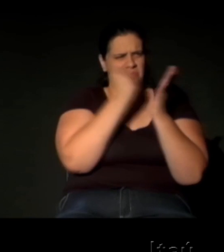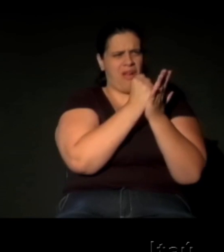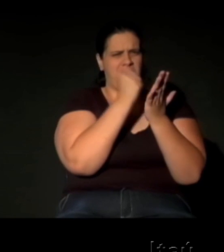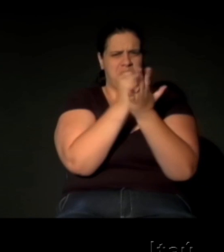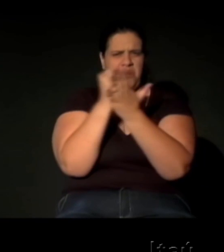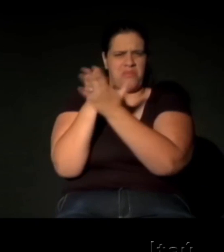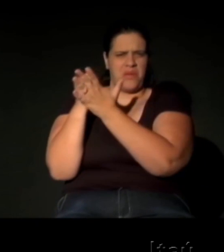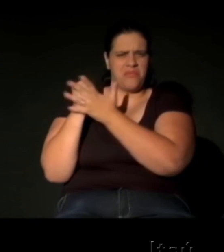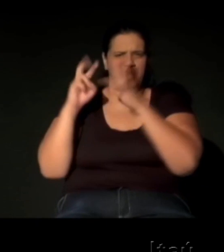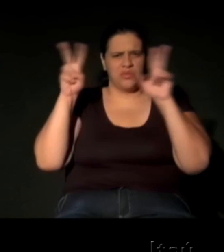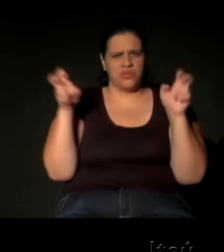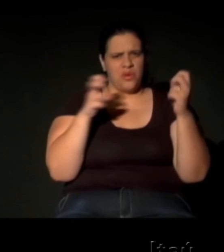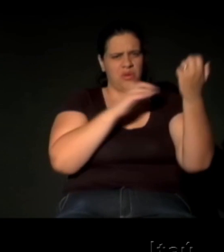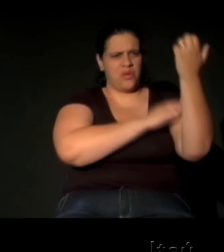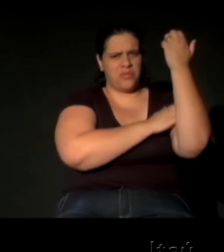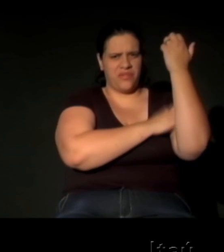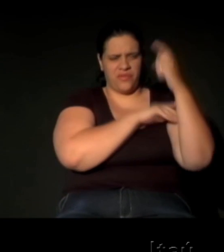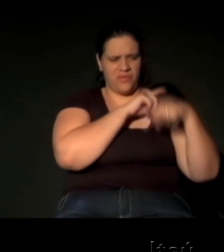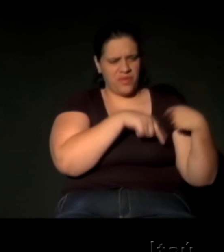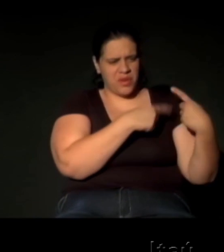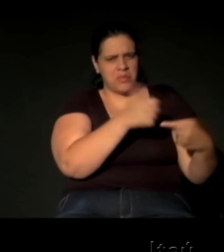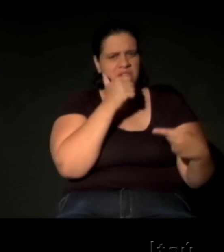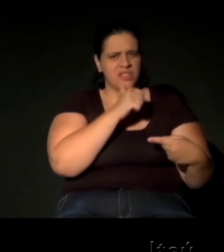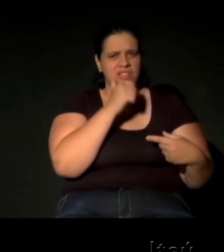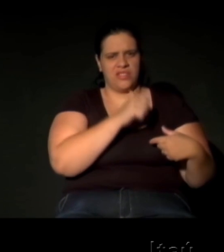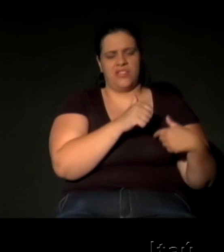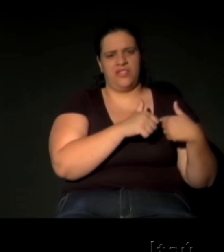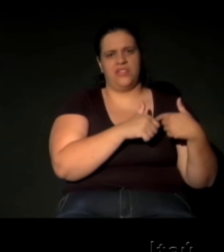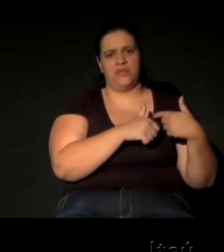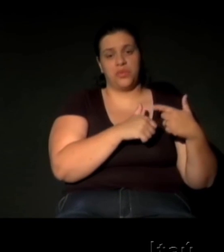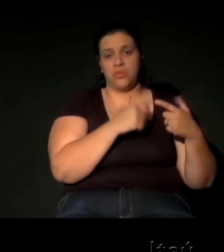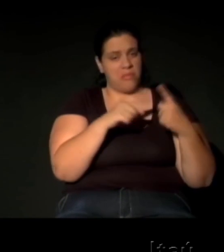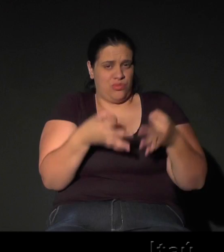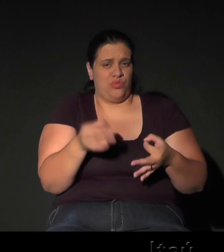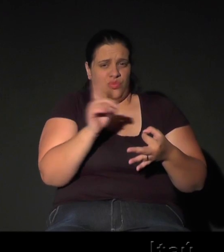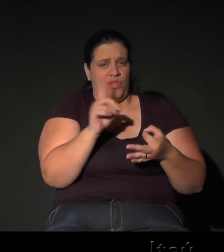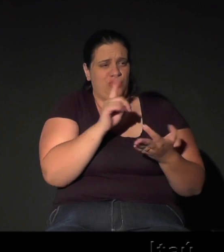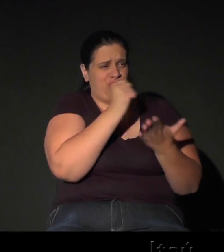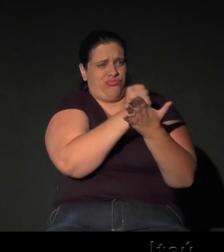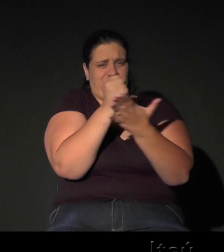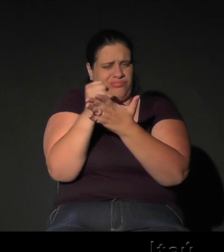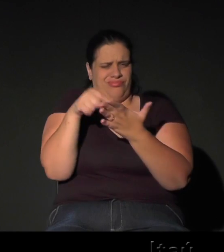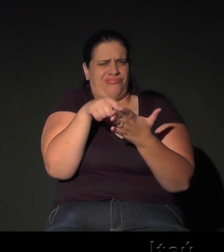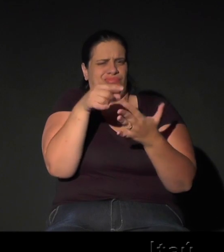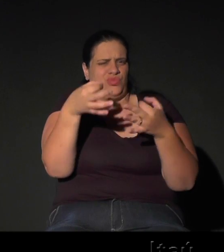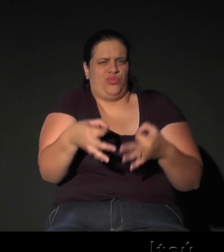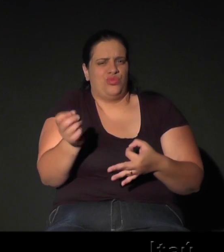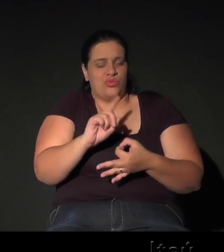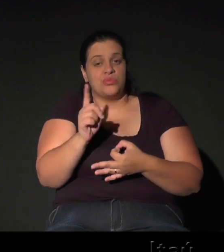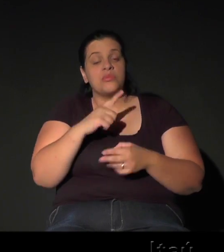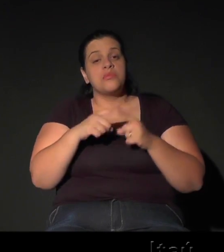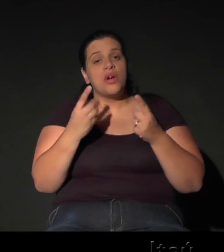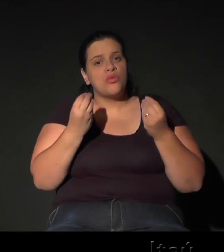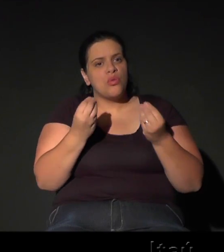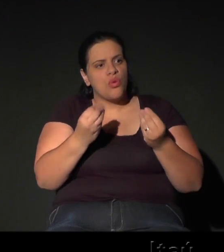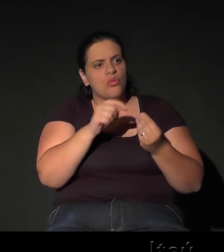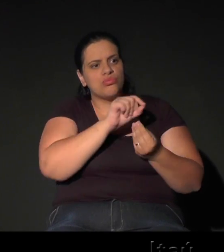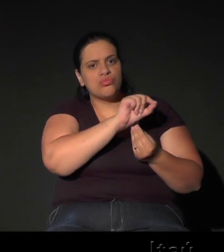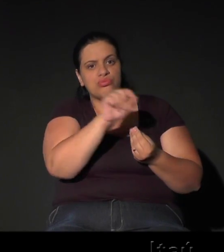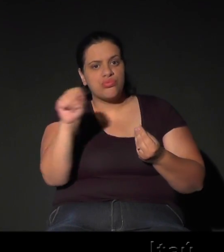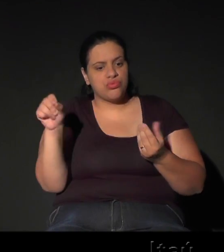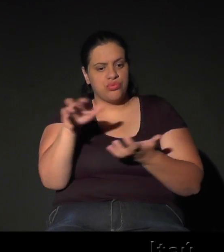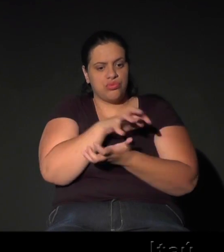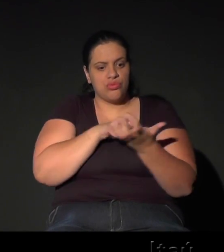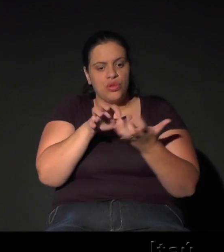eh feminista eh eh tradicional de forma obviamente né injusta e caricatural mas é muito interessante como esses movimentos eles os